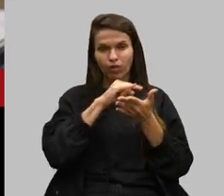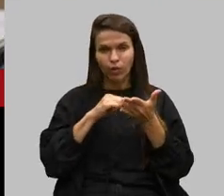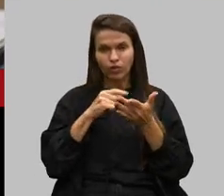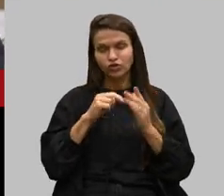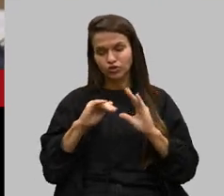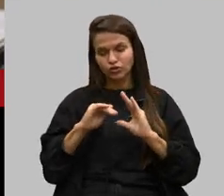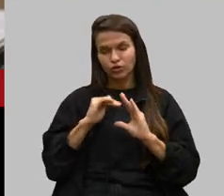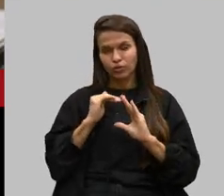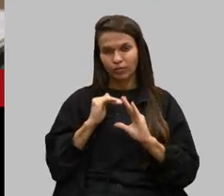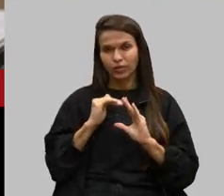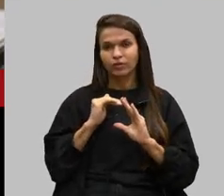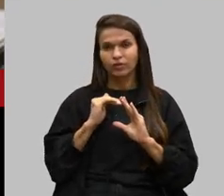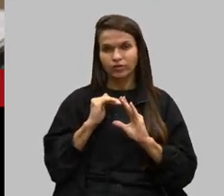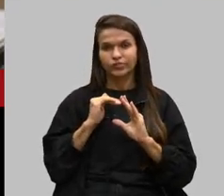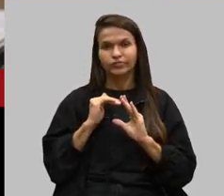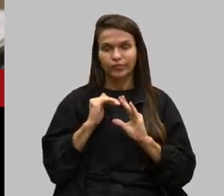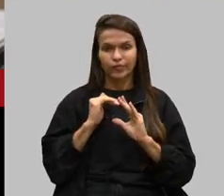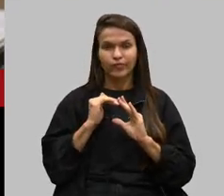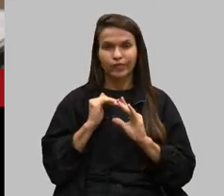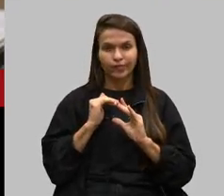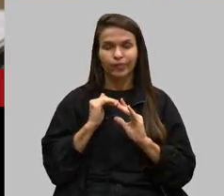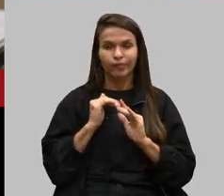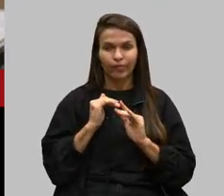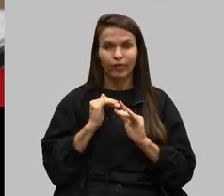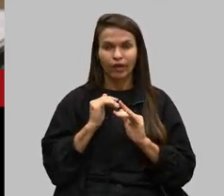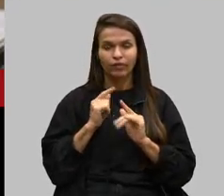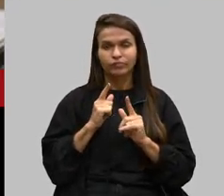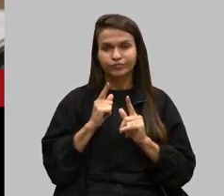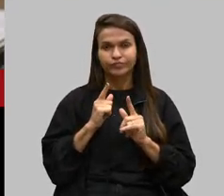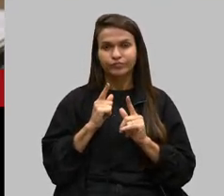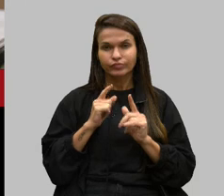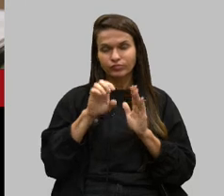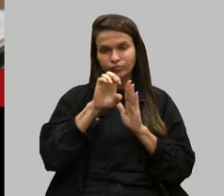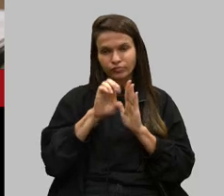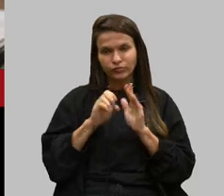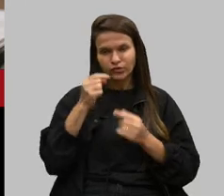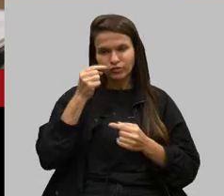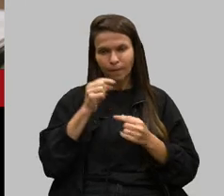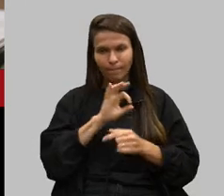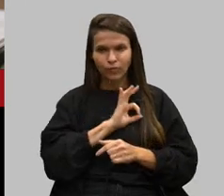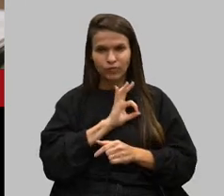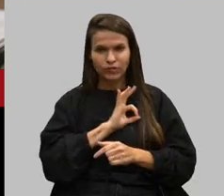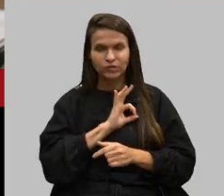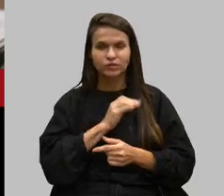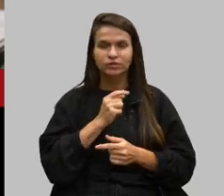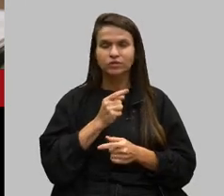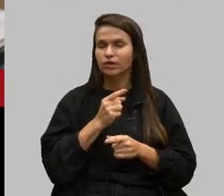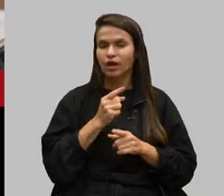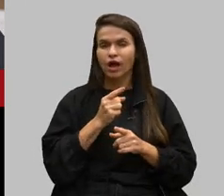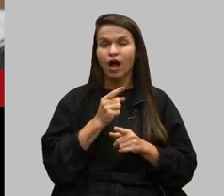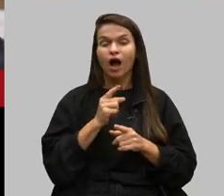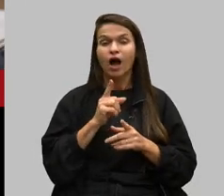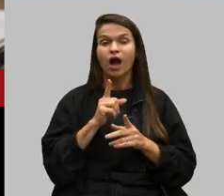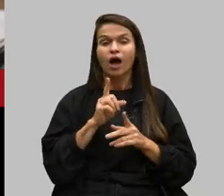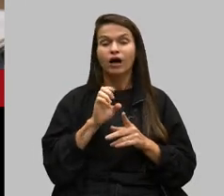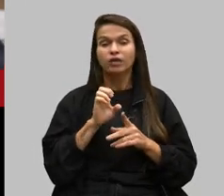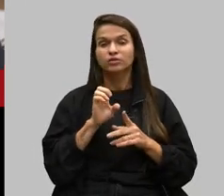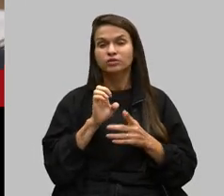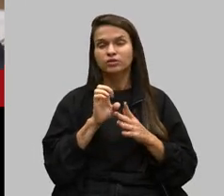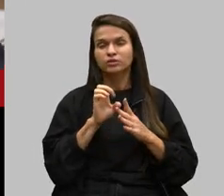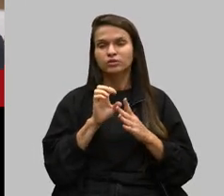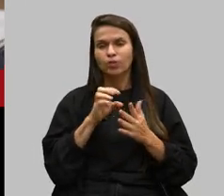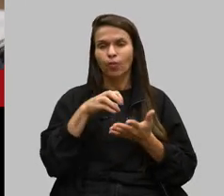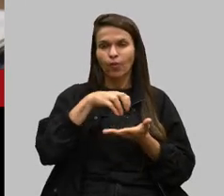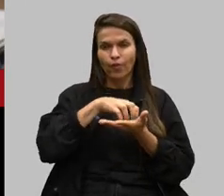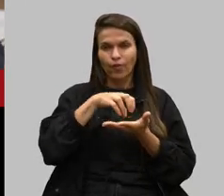pra gente que né a a a editoria de de polícia de política as editoria elas são elas compõem